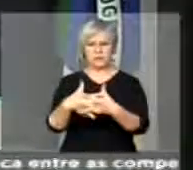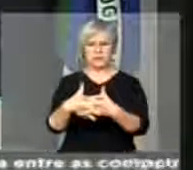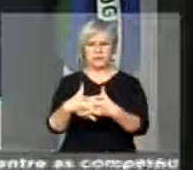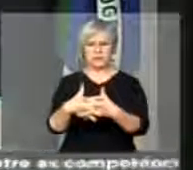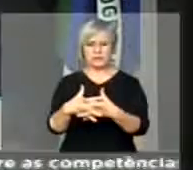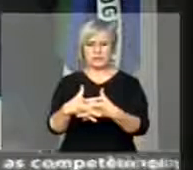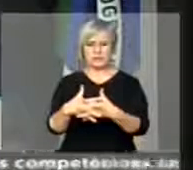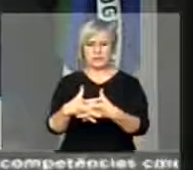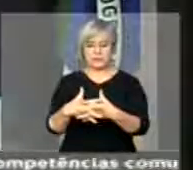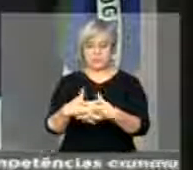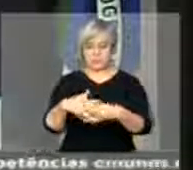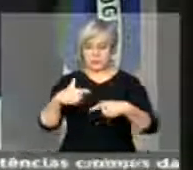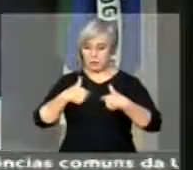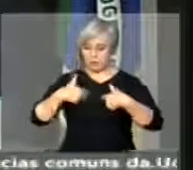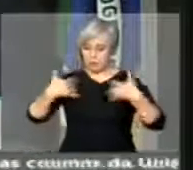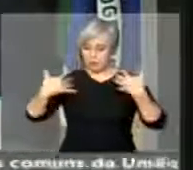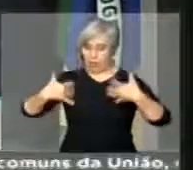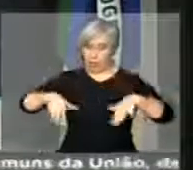me deixando